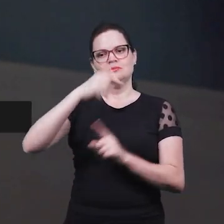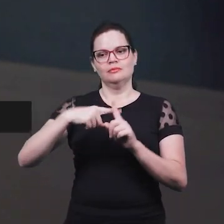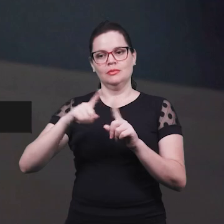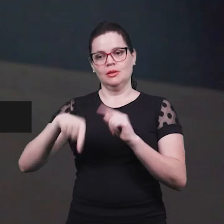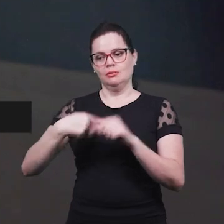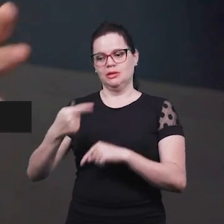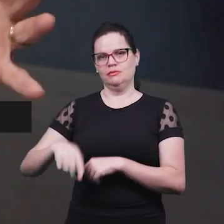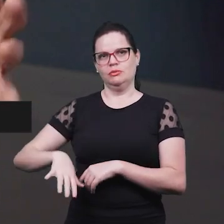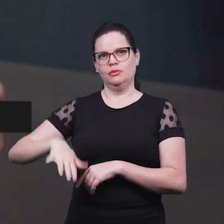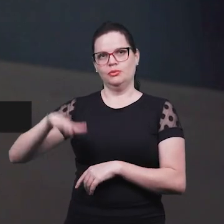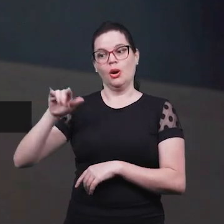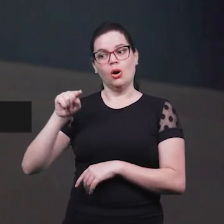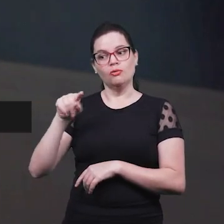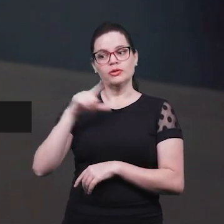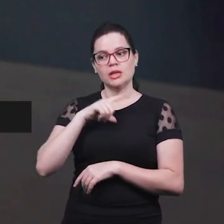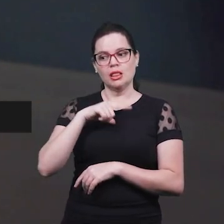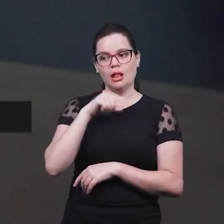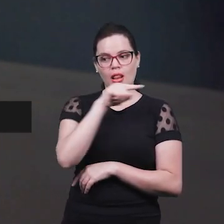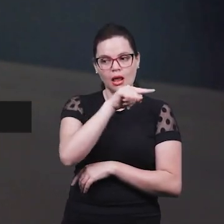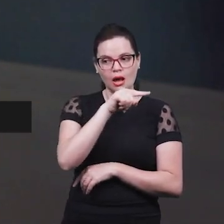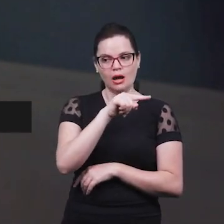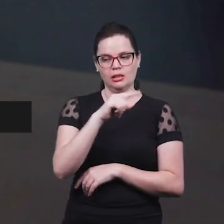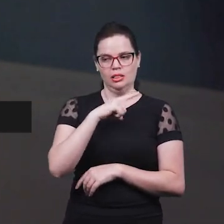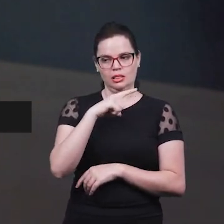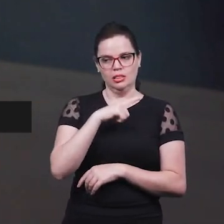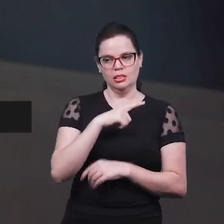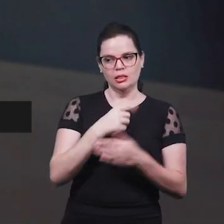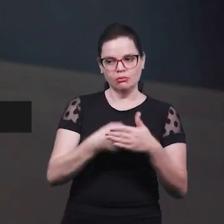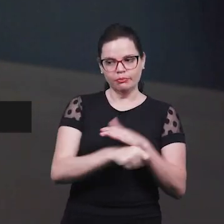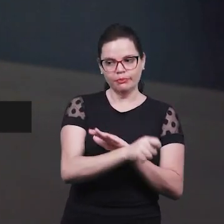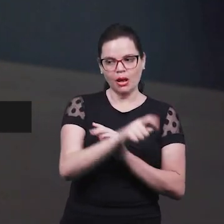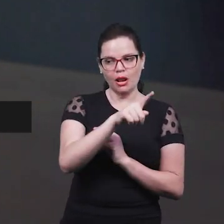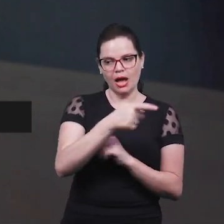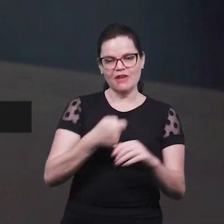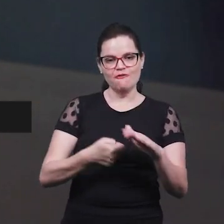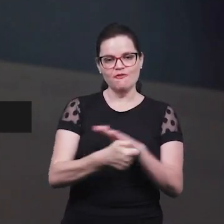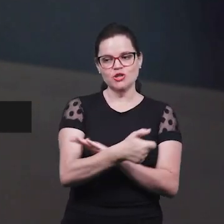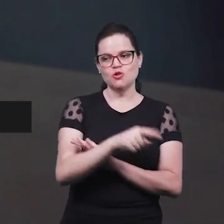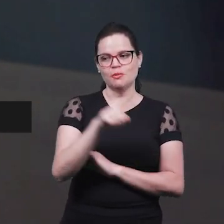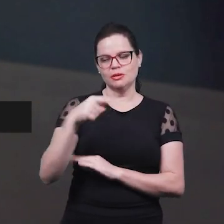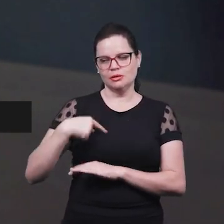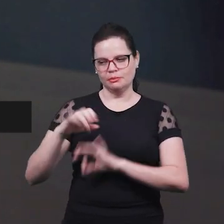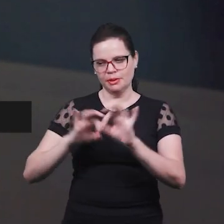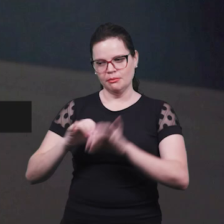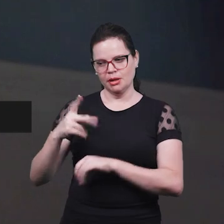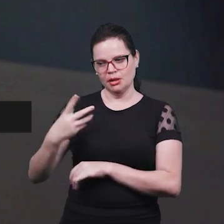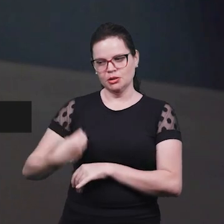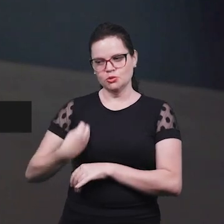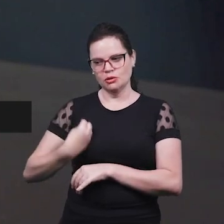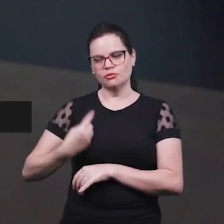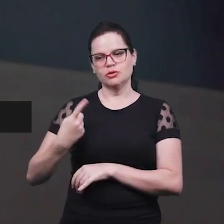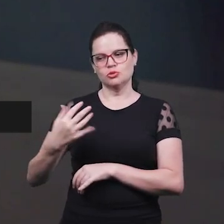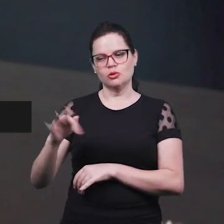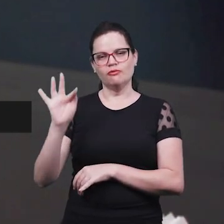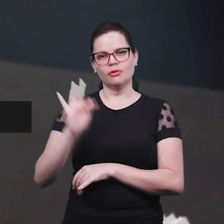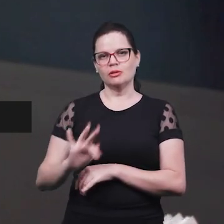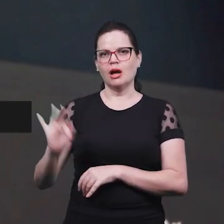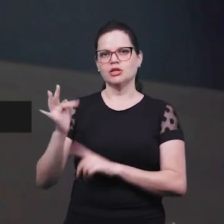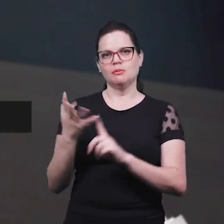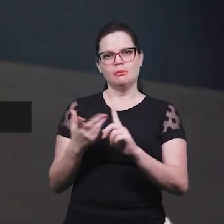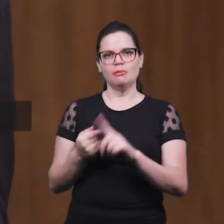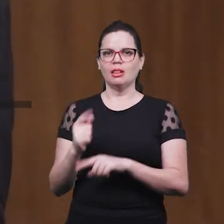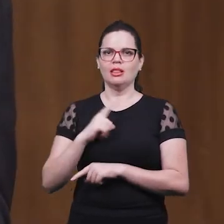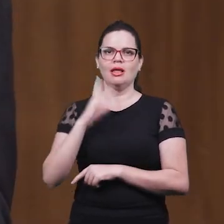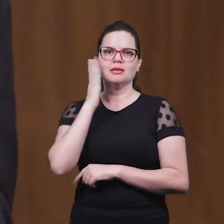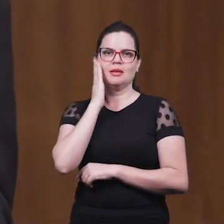ele vai sabendo, ó, você tem lá uma reserva que está sendo preparada para a sua formação, para a sua faculdade, depois da sua faculdade, tudo